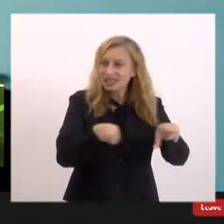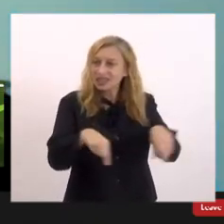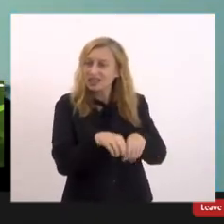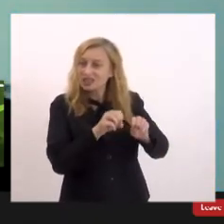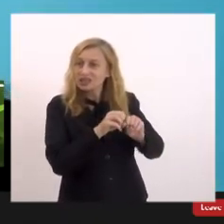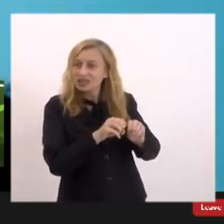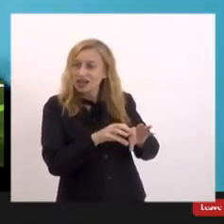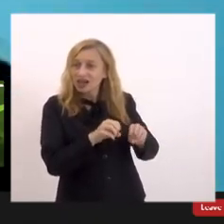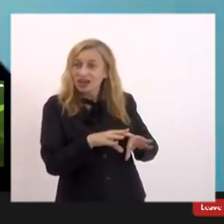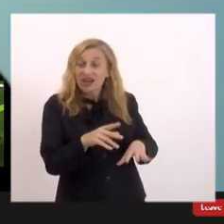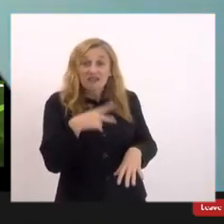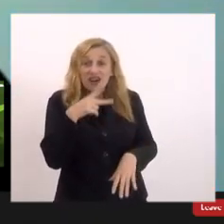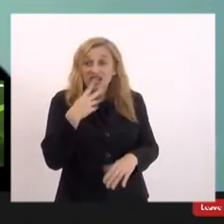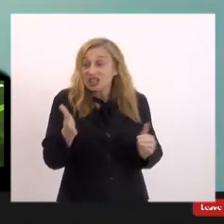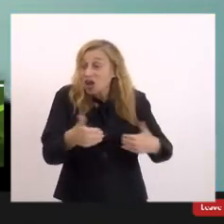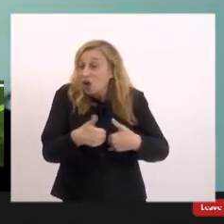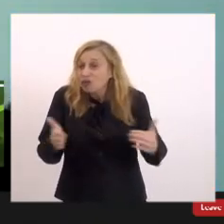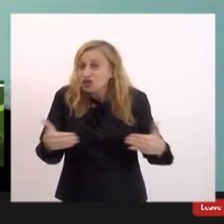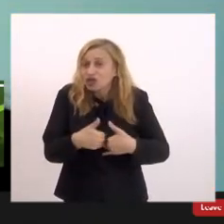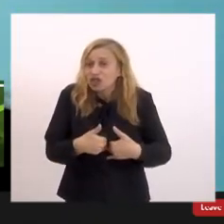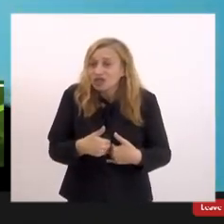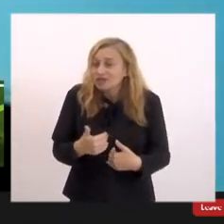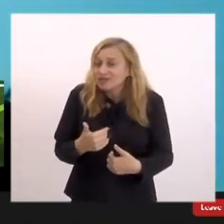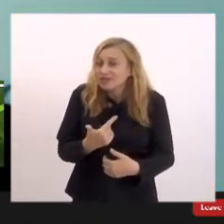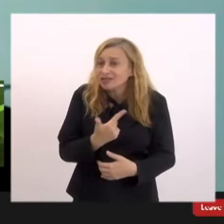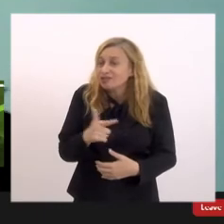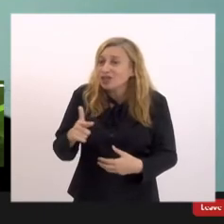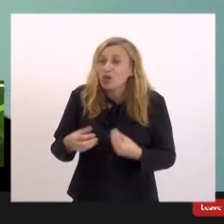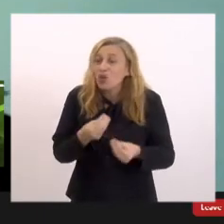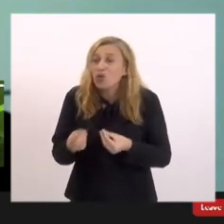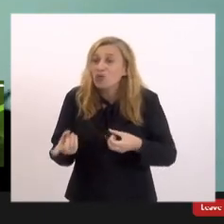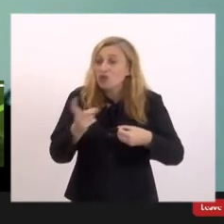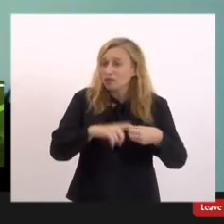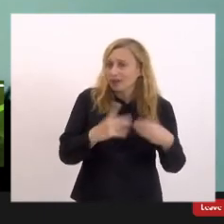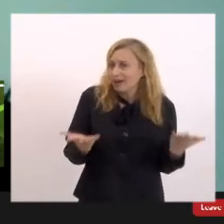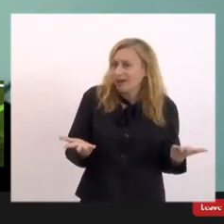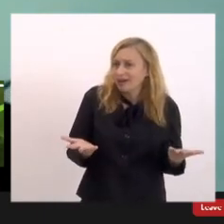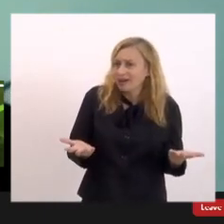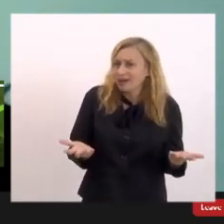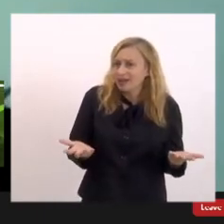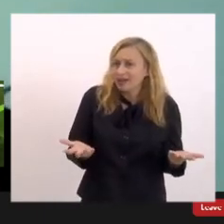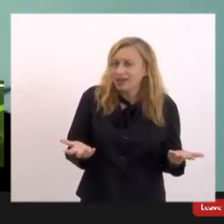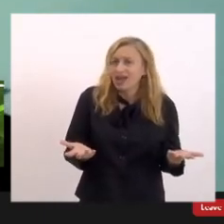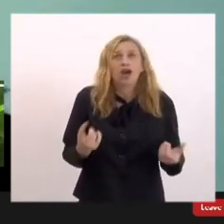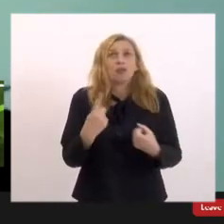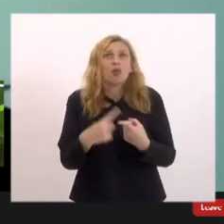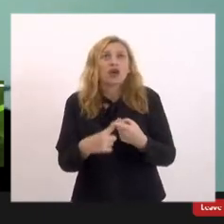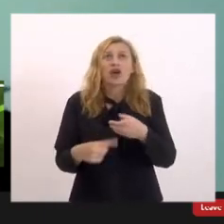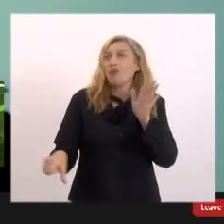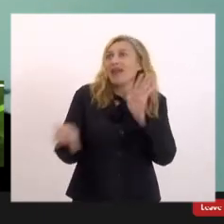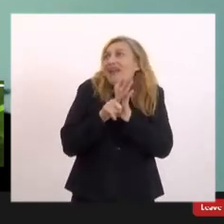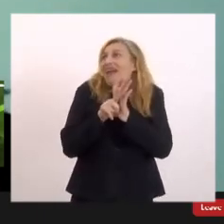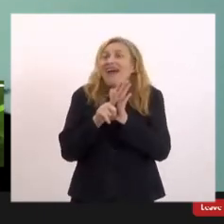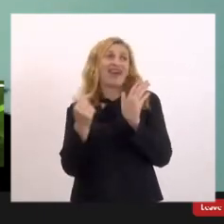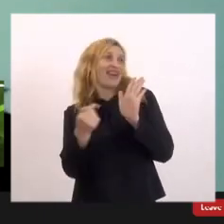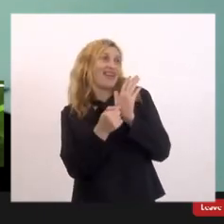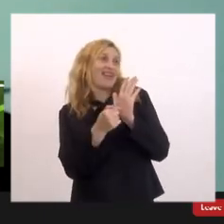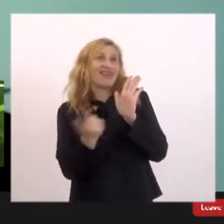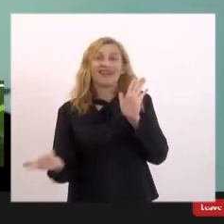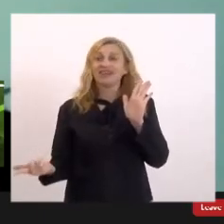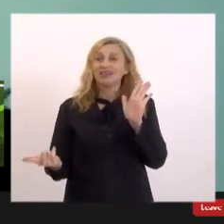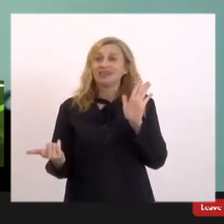que autista não tem comorbidade e tinha que voltar, porque houve uma determinação